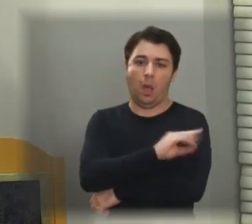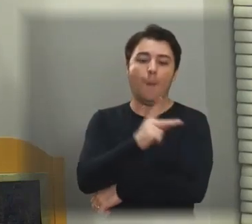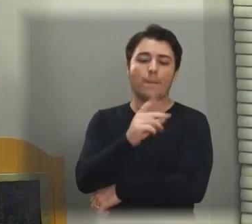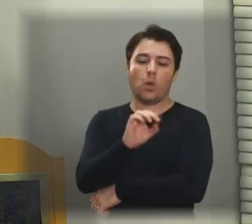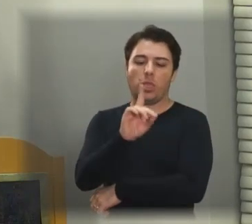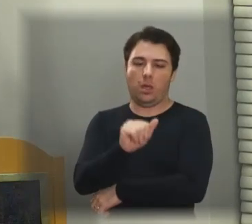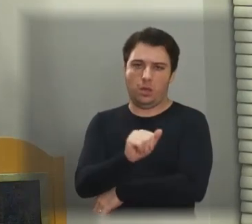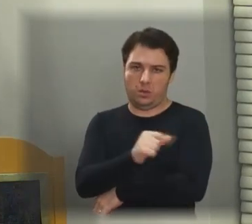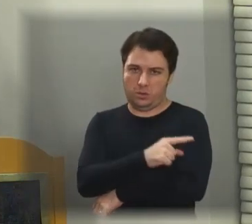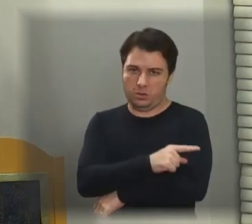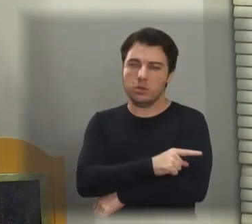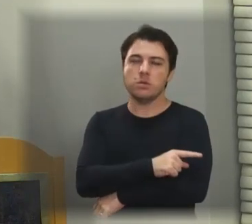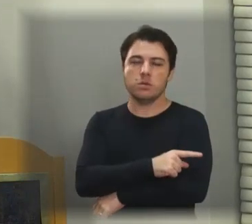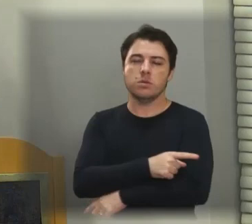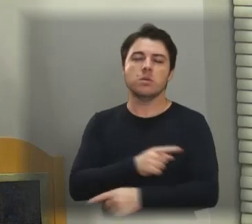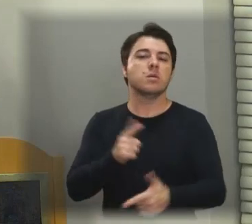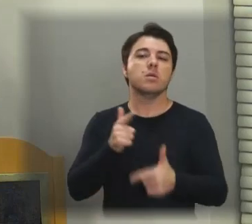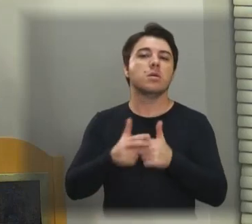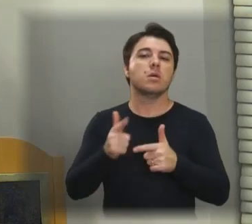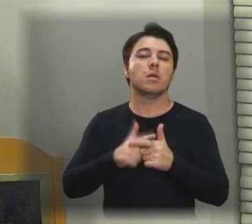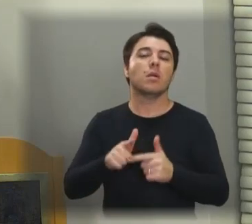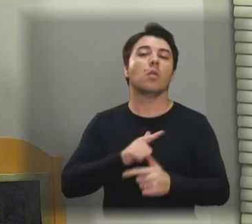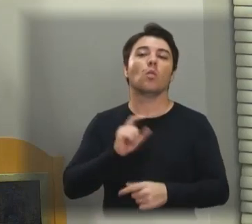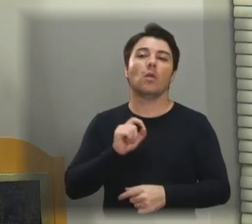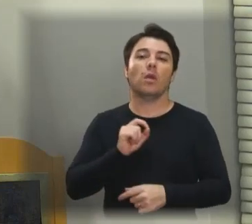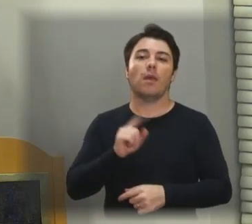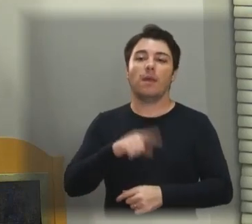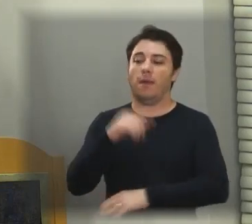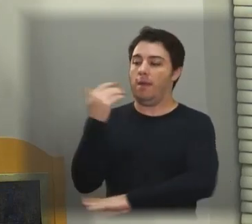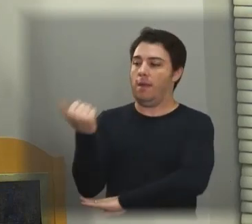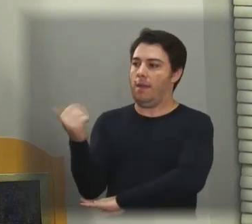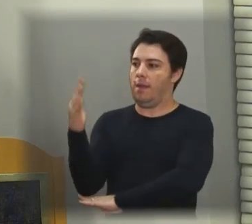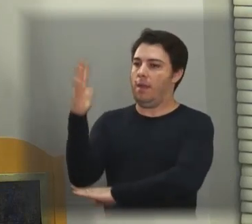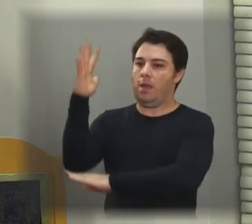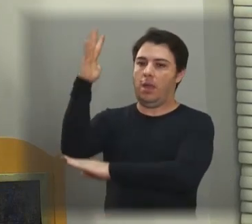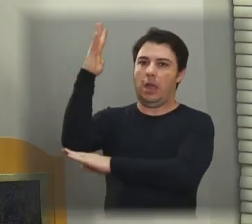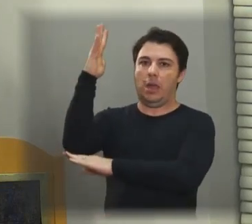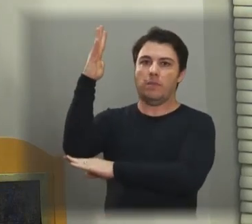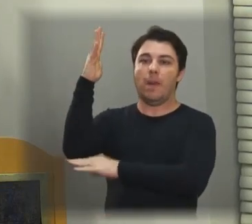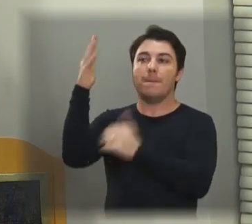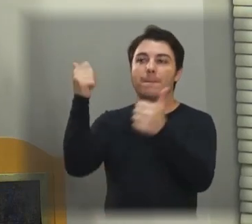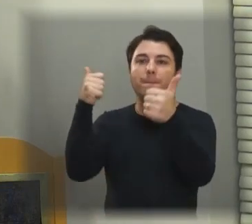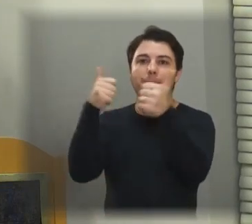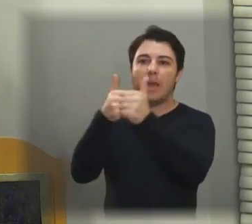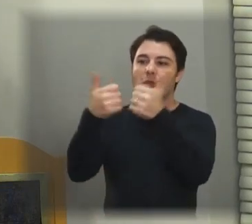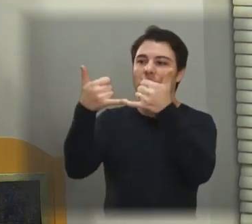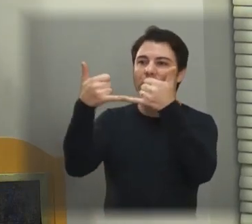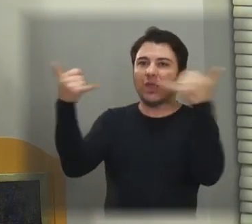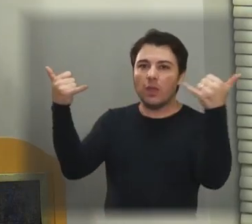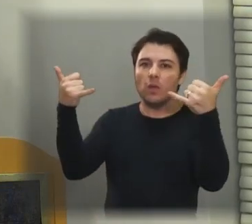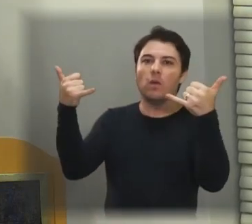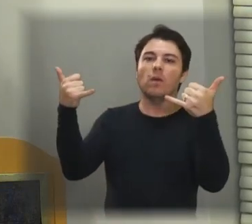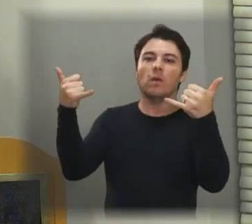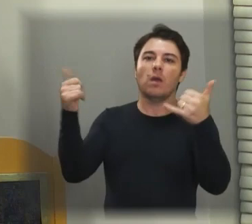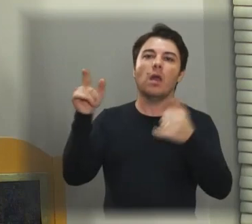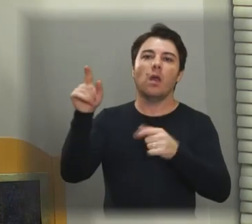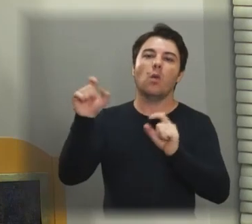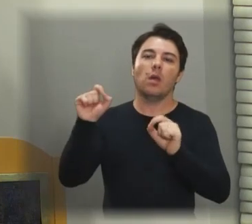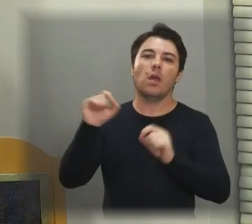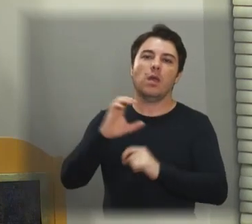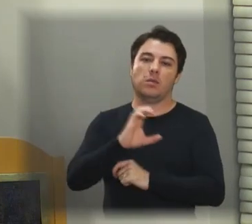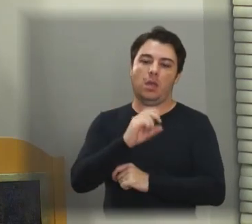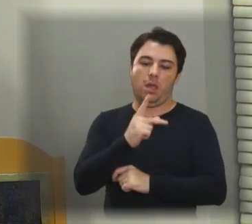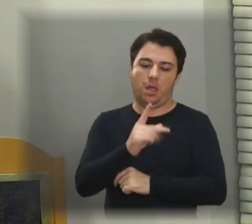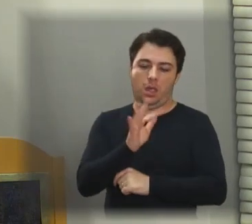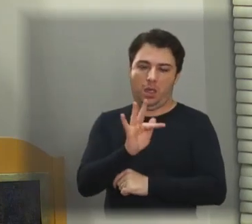o que que acontece aí vem um problema de risco a árvore chegou ou está muito próximo da da rede elétrica aí onde a